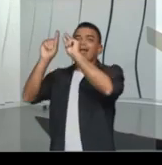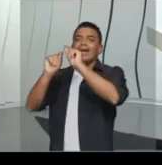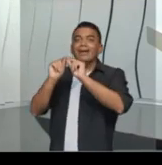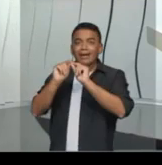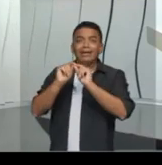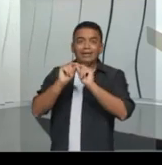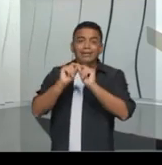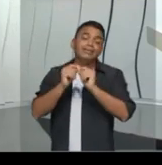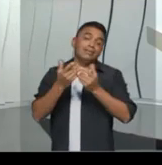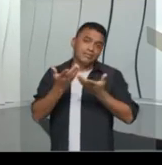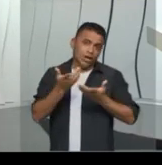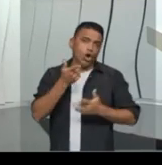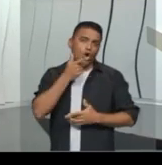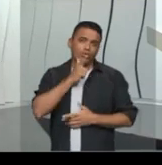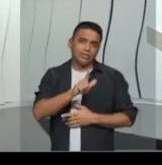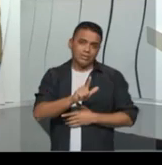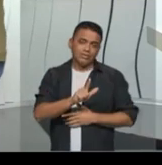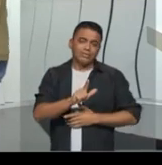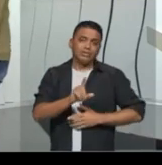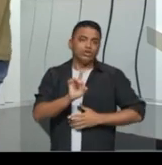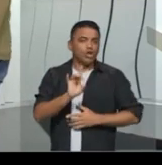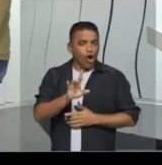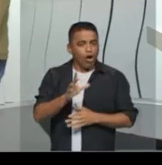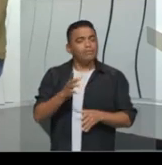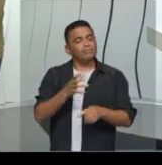astronômica.